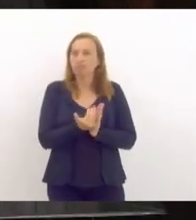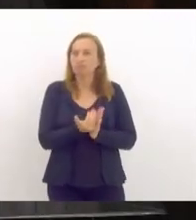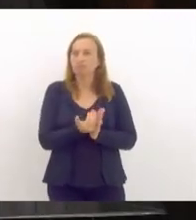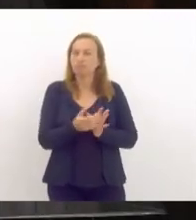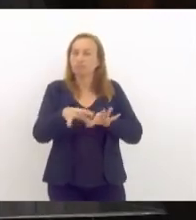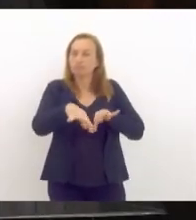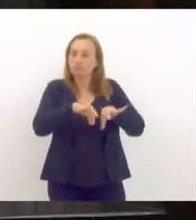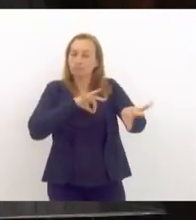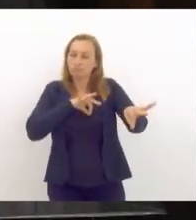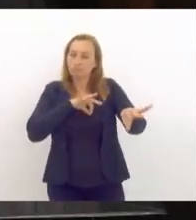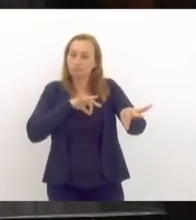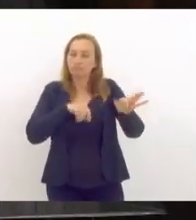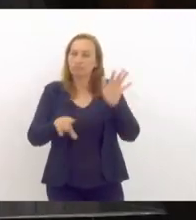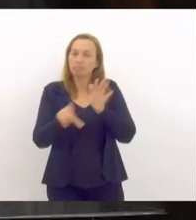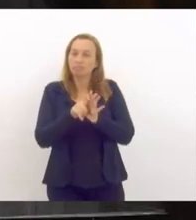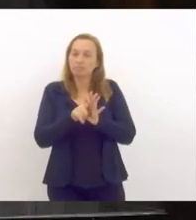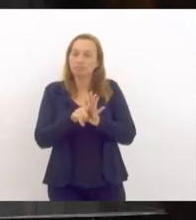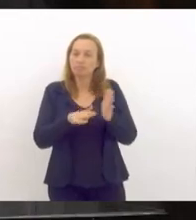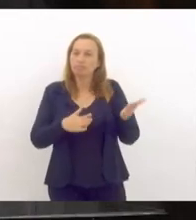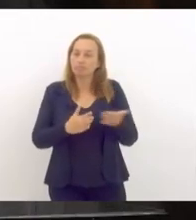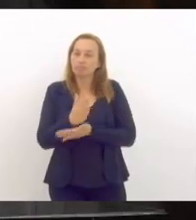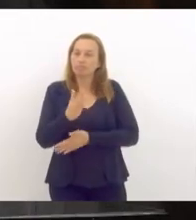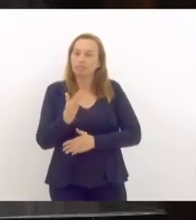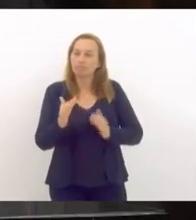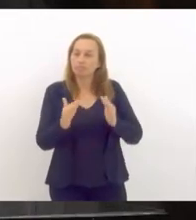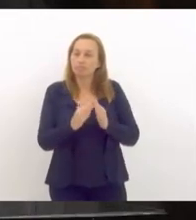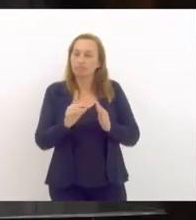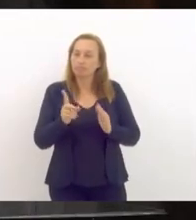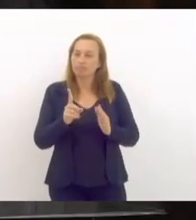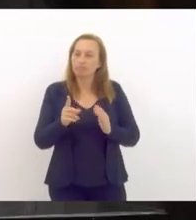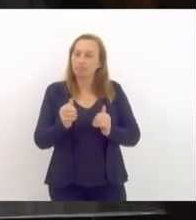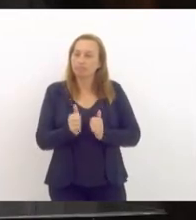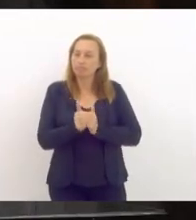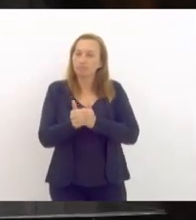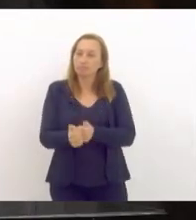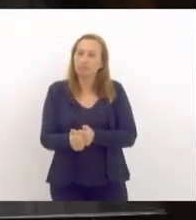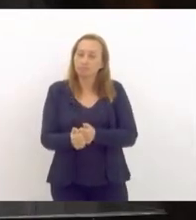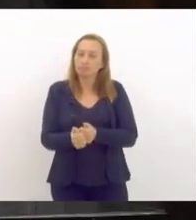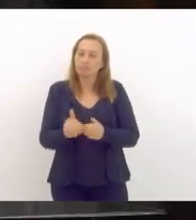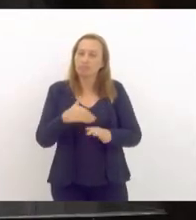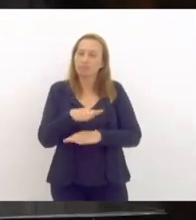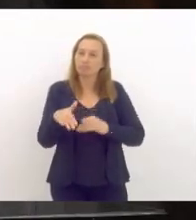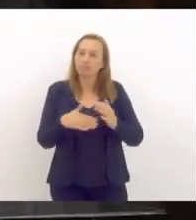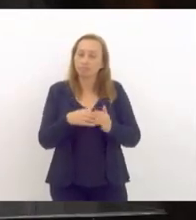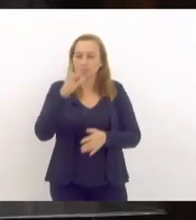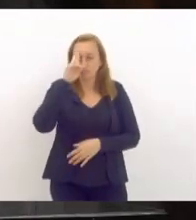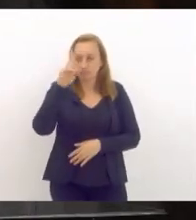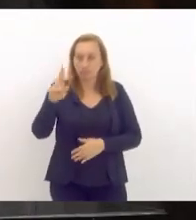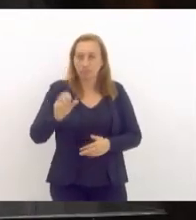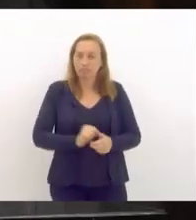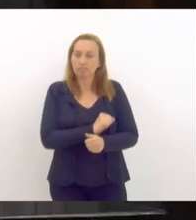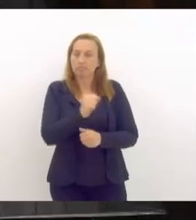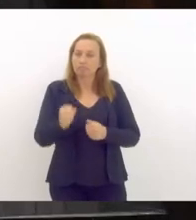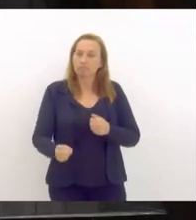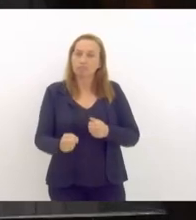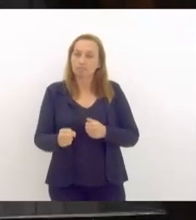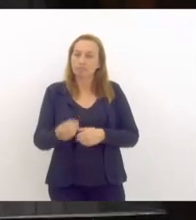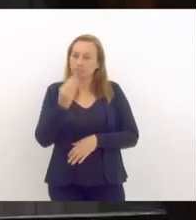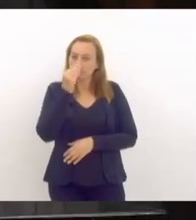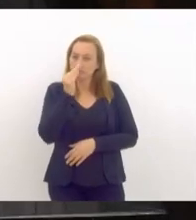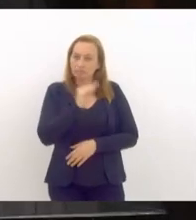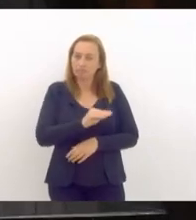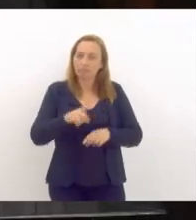uma lei aprovada nessa casa e não segue o exemplo de todos os outros chefes de poder e órgãos autônomos e maltrata